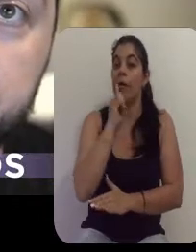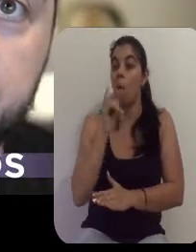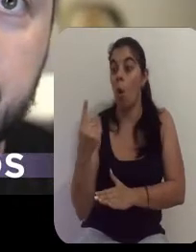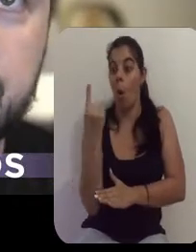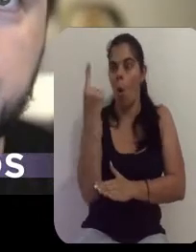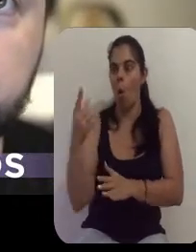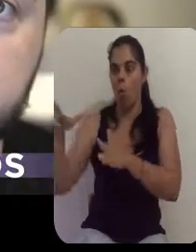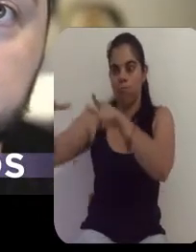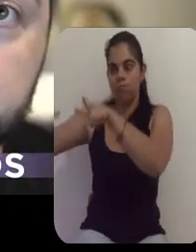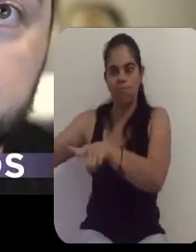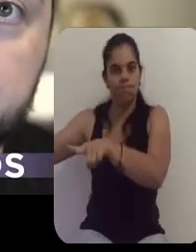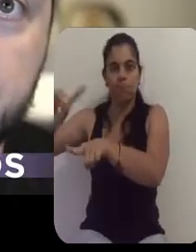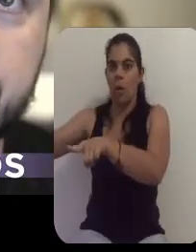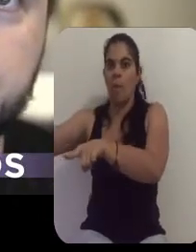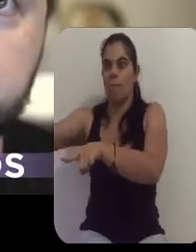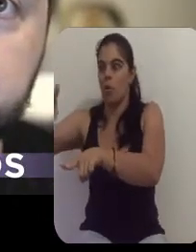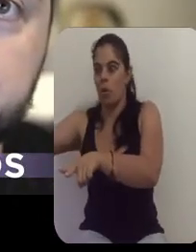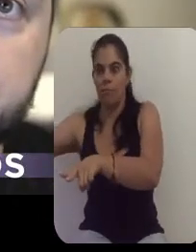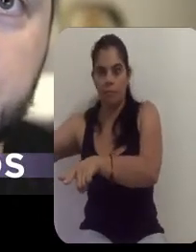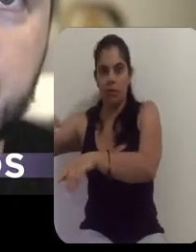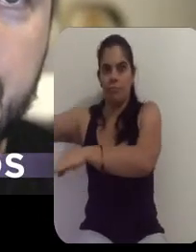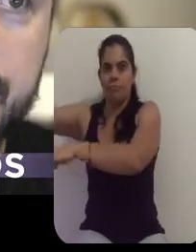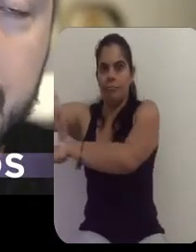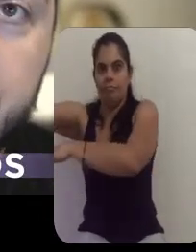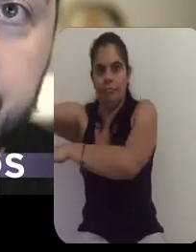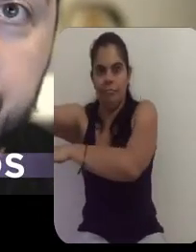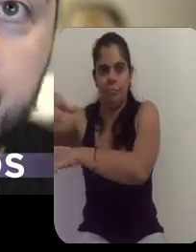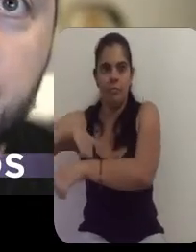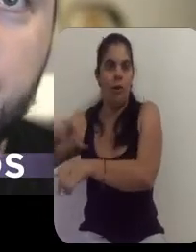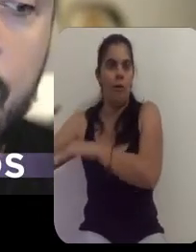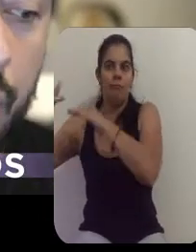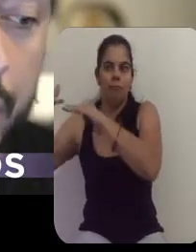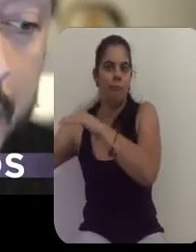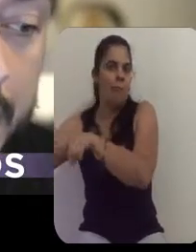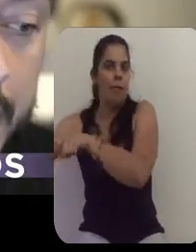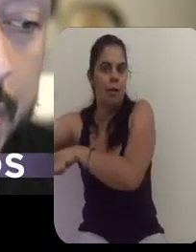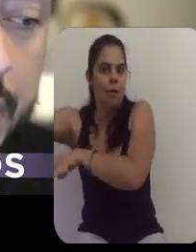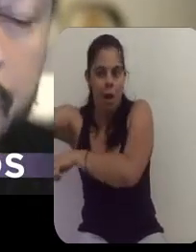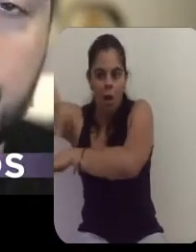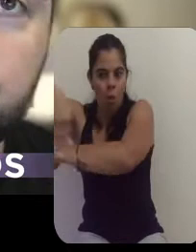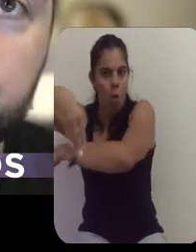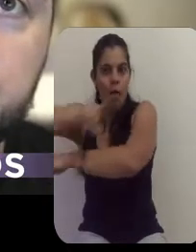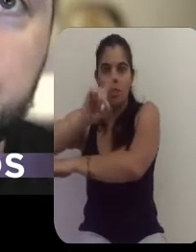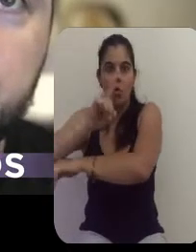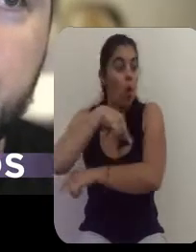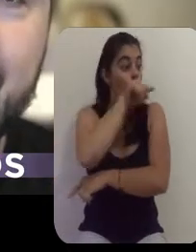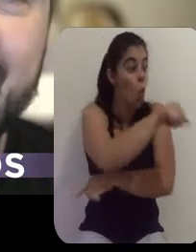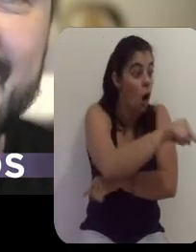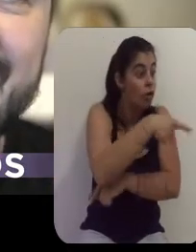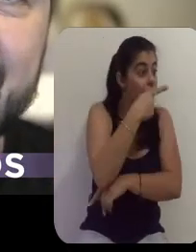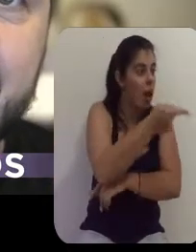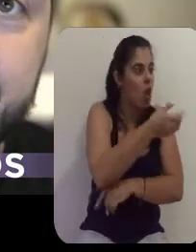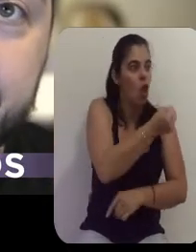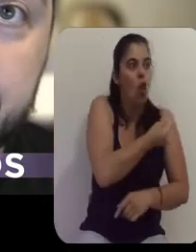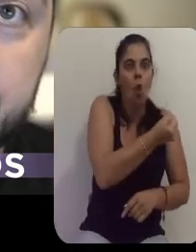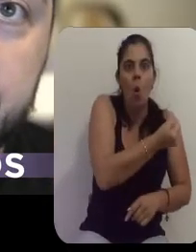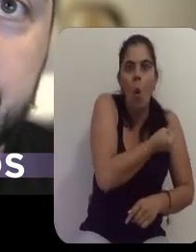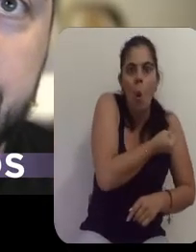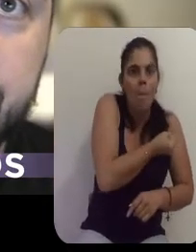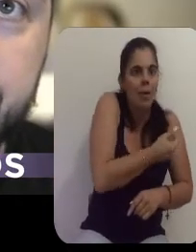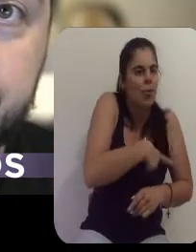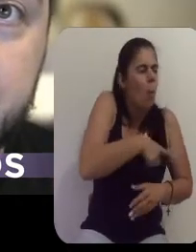circule, não se movimente, não saia. O outro exige um número